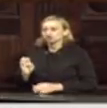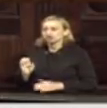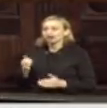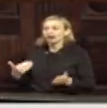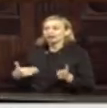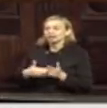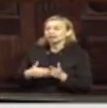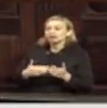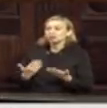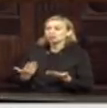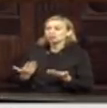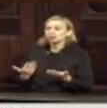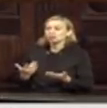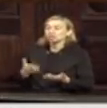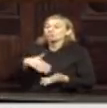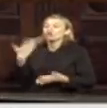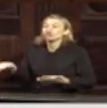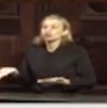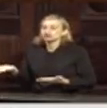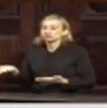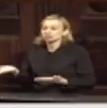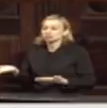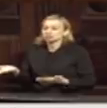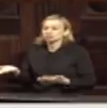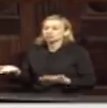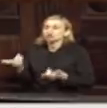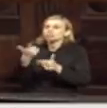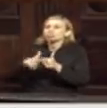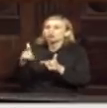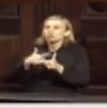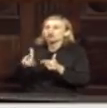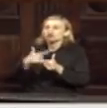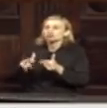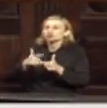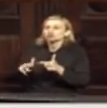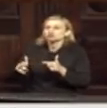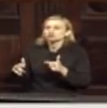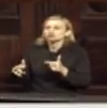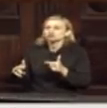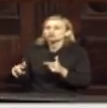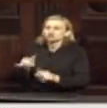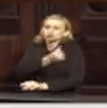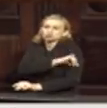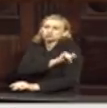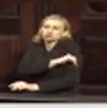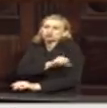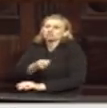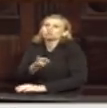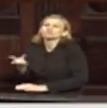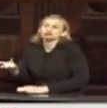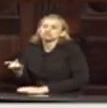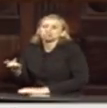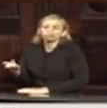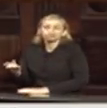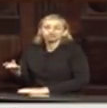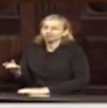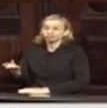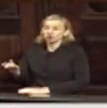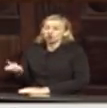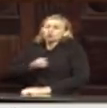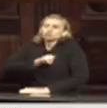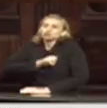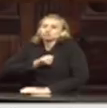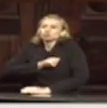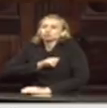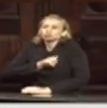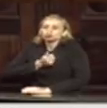balela, na farsa, de dizer que o problema da segurança do Rio de Janeiro é um problema quantitativo? Não é. O número de policiais do Rio